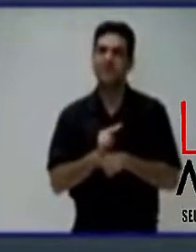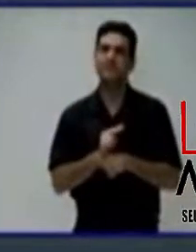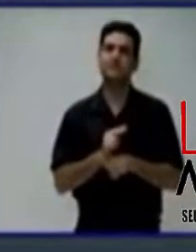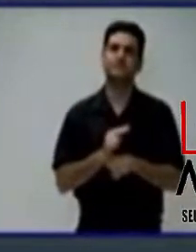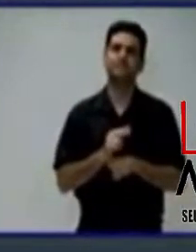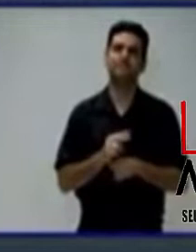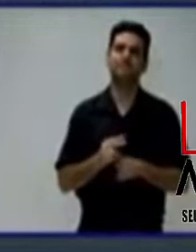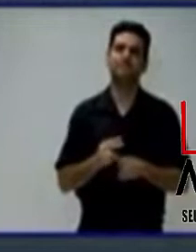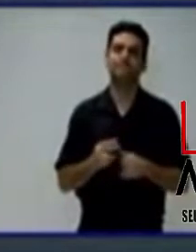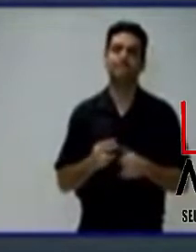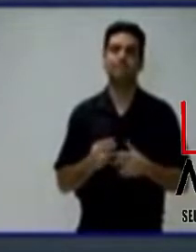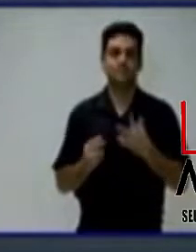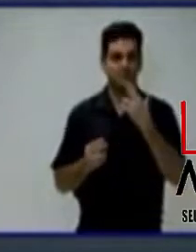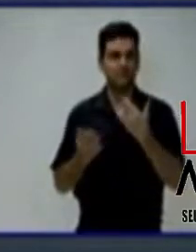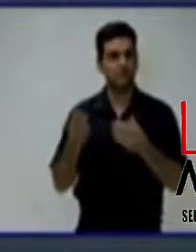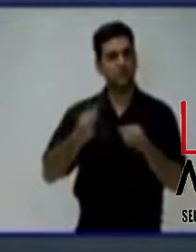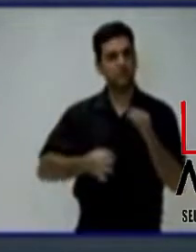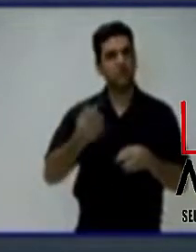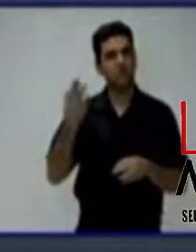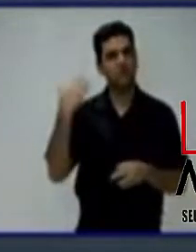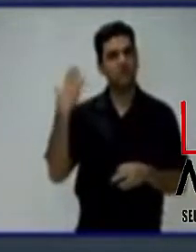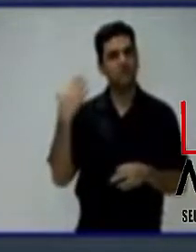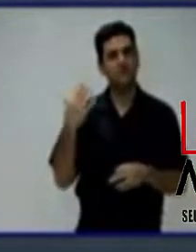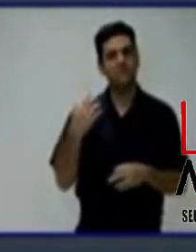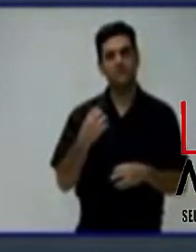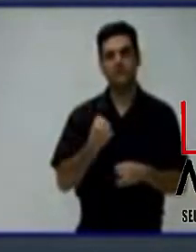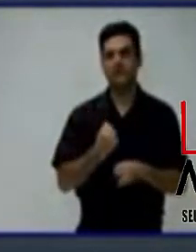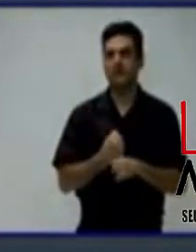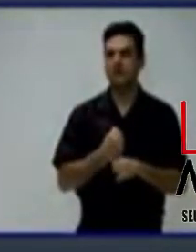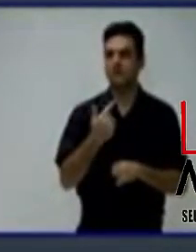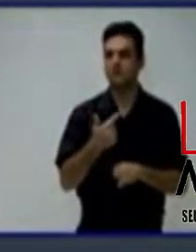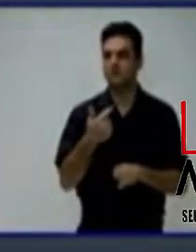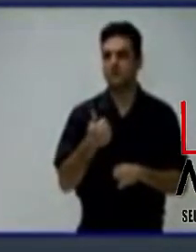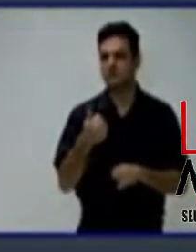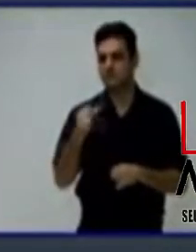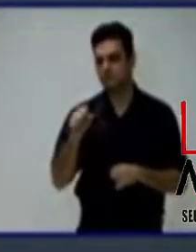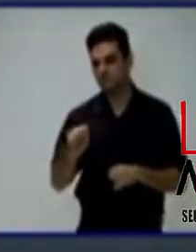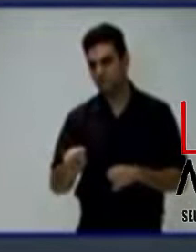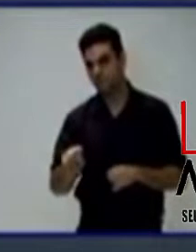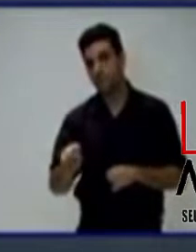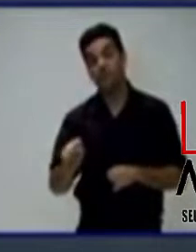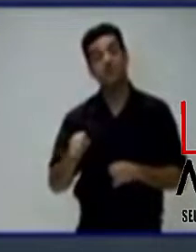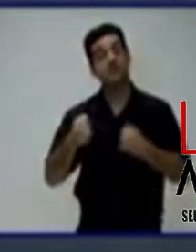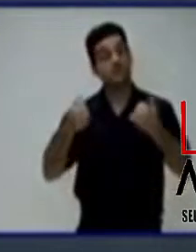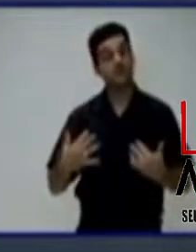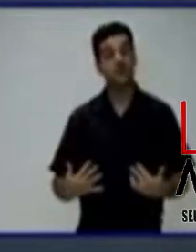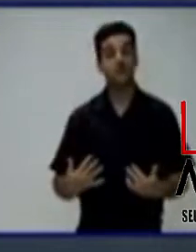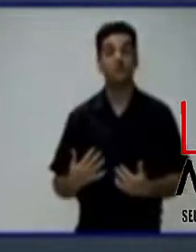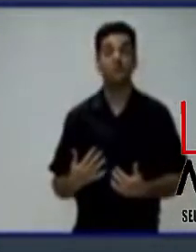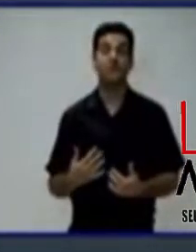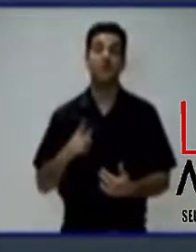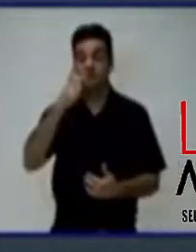colegas, em julgamento realizado em 2018, sustentando que o ato